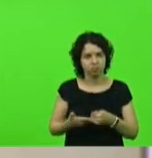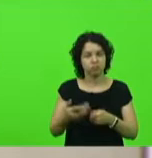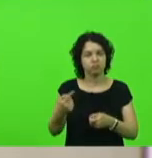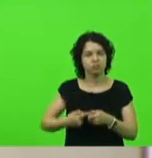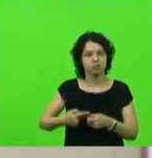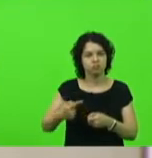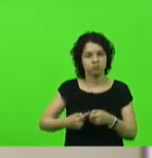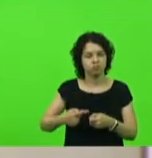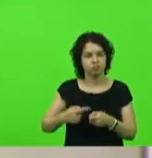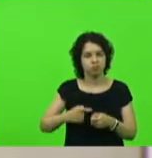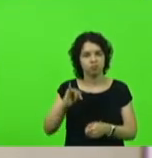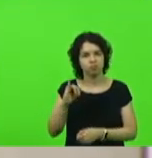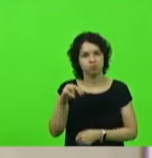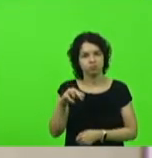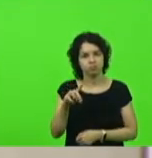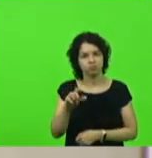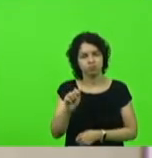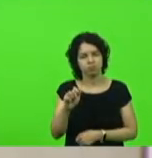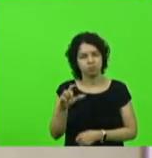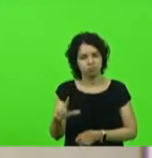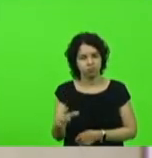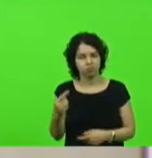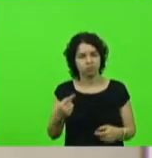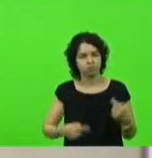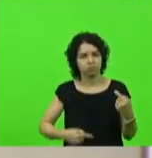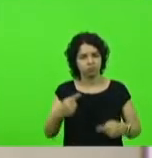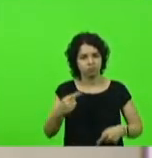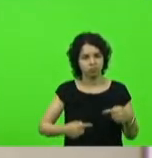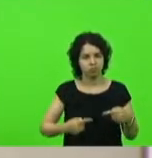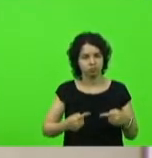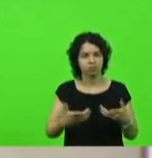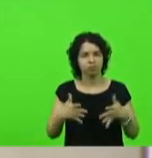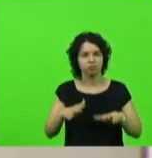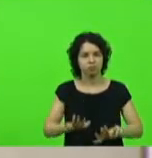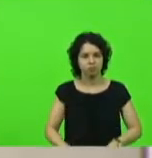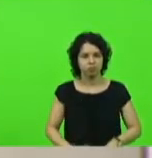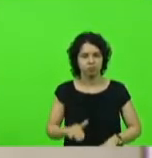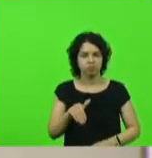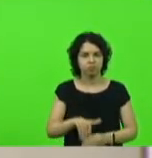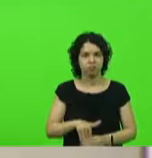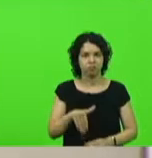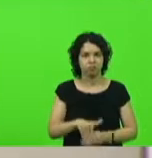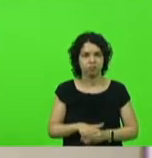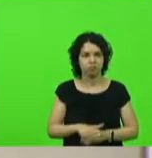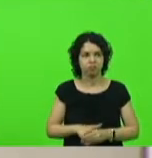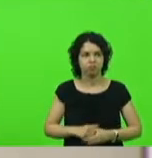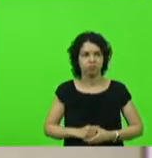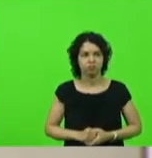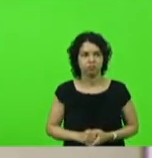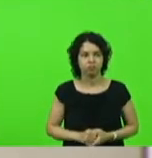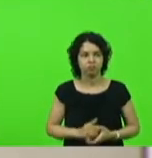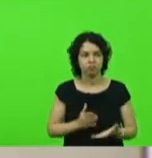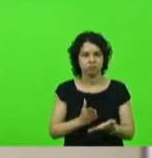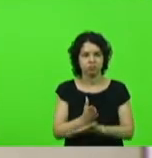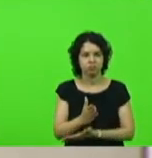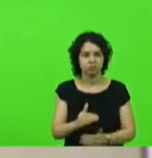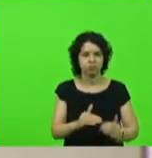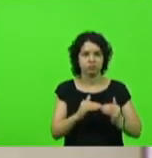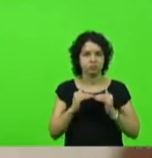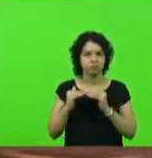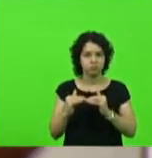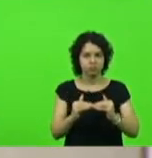Indaial. Em discussão. Não havendo quem queira discutir, em votação. Deputados que aprovam, permaneçam como se encontram. Aprovado